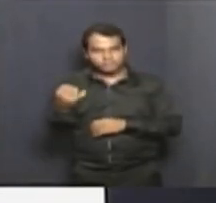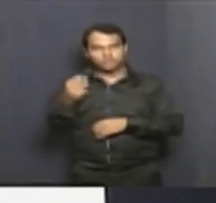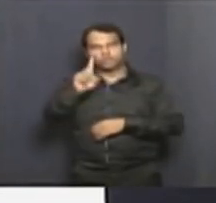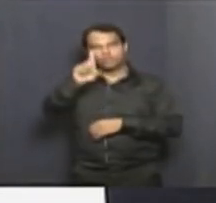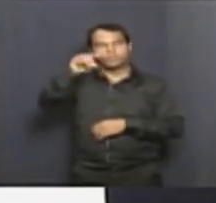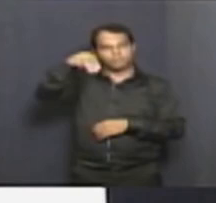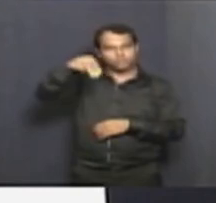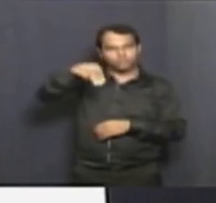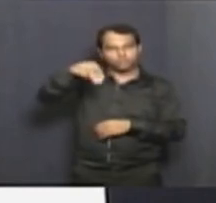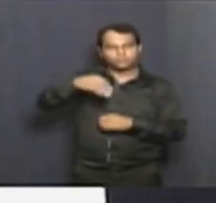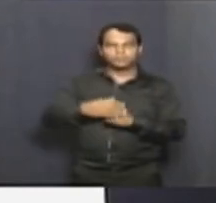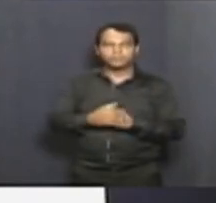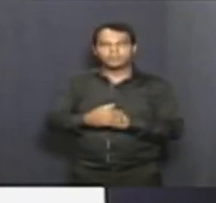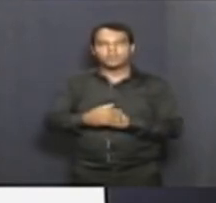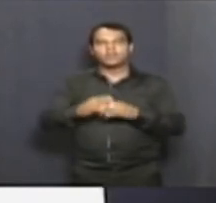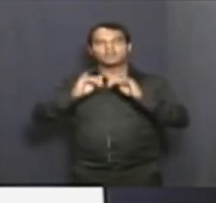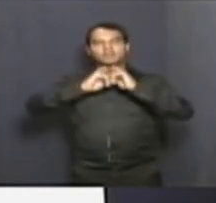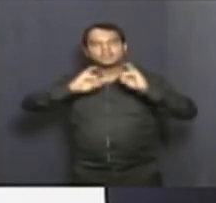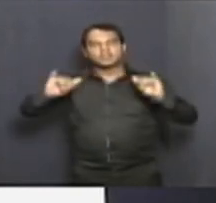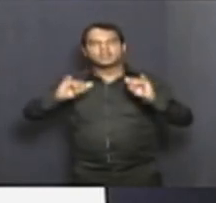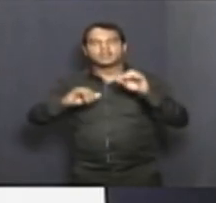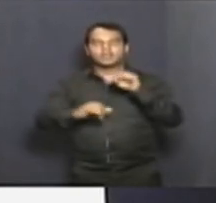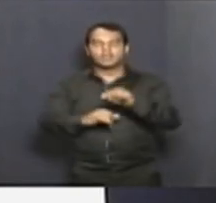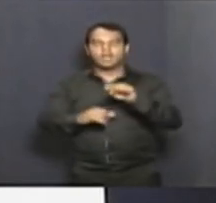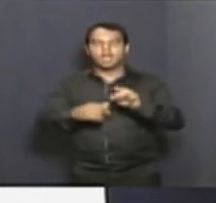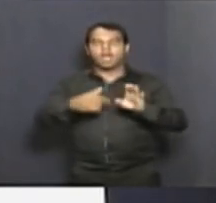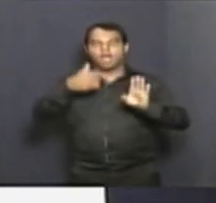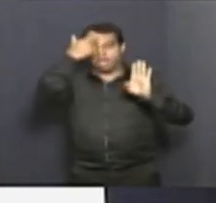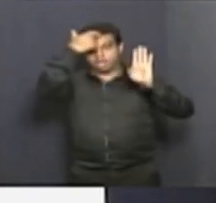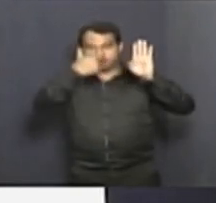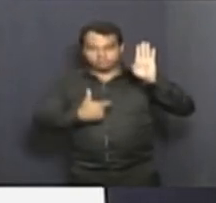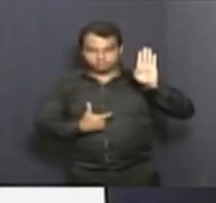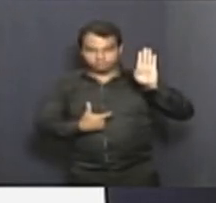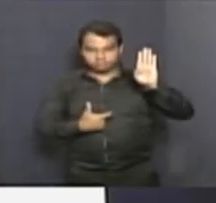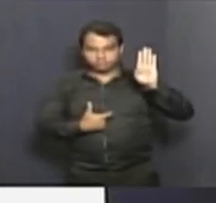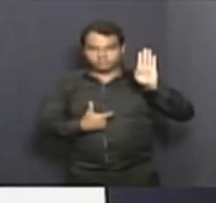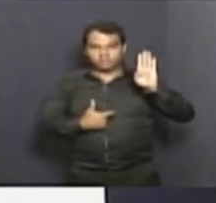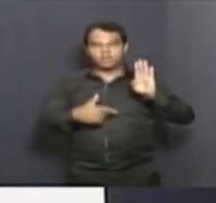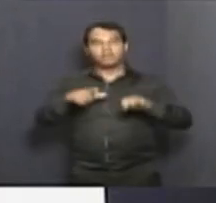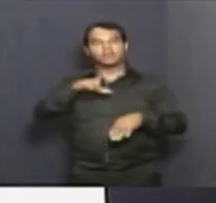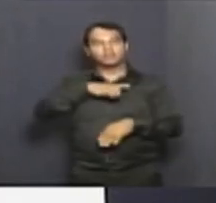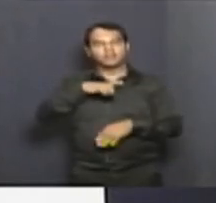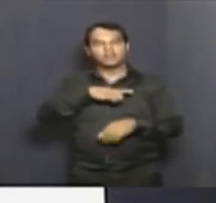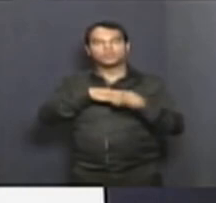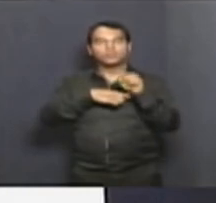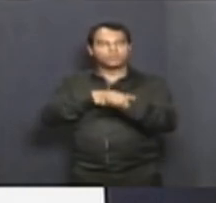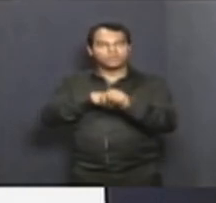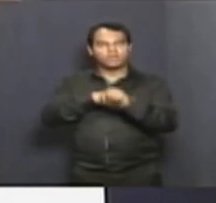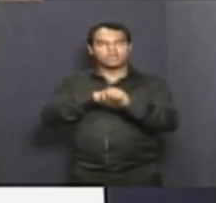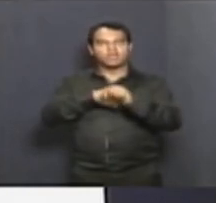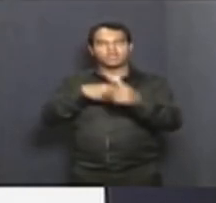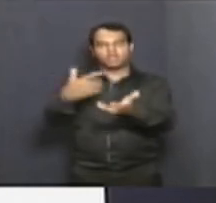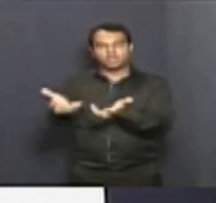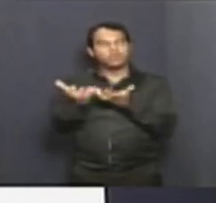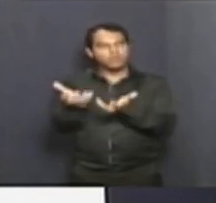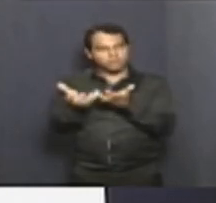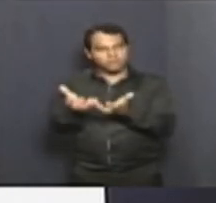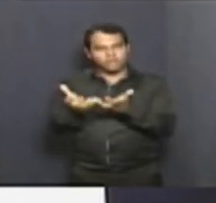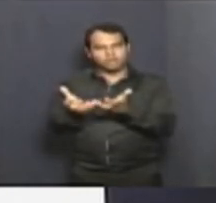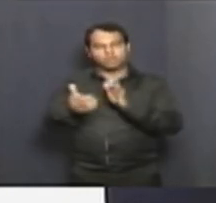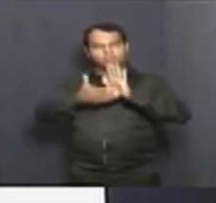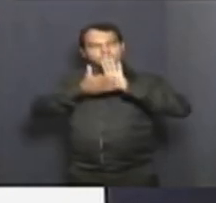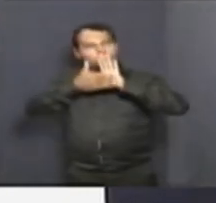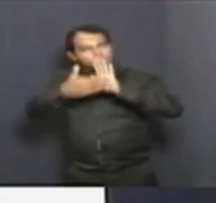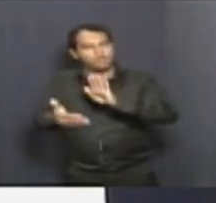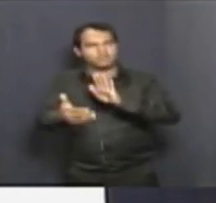minuto dizer que a nossa candidatura além da de ser propositivo de defendermos as nossas propostas